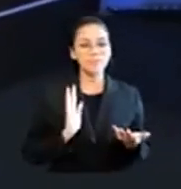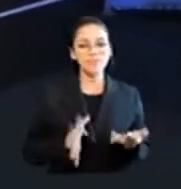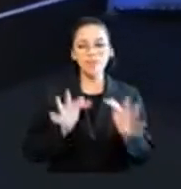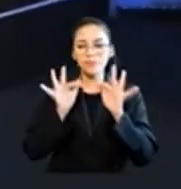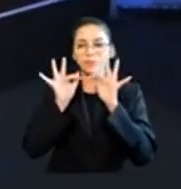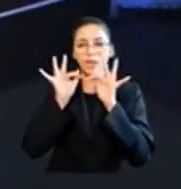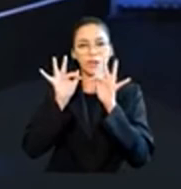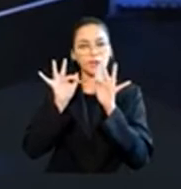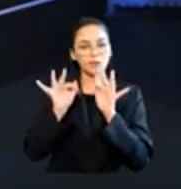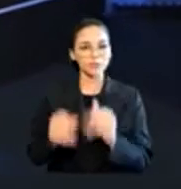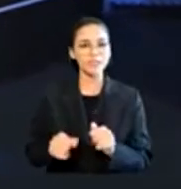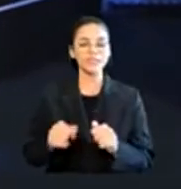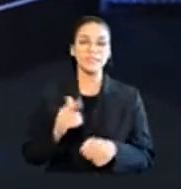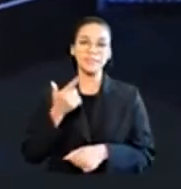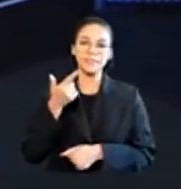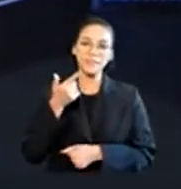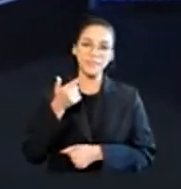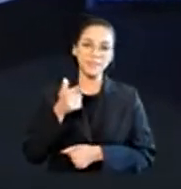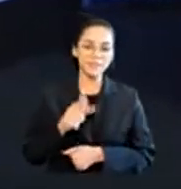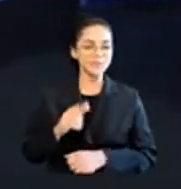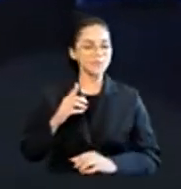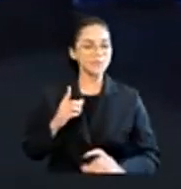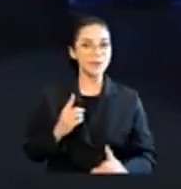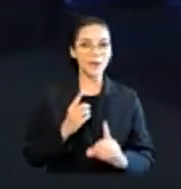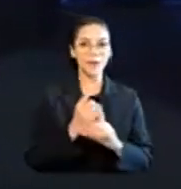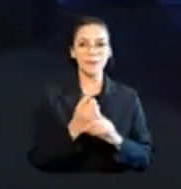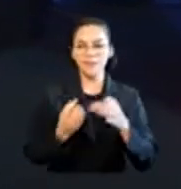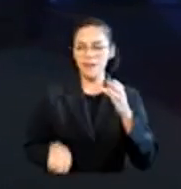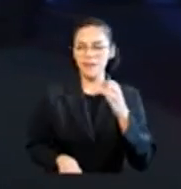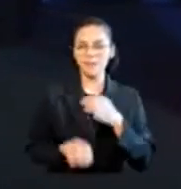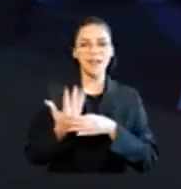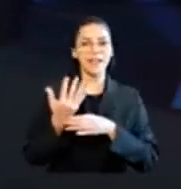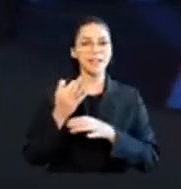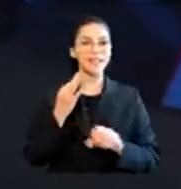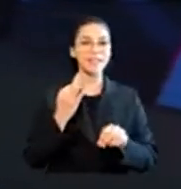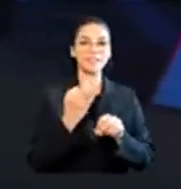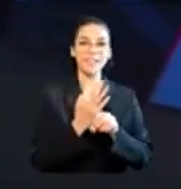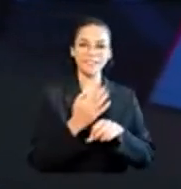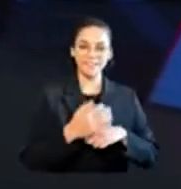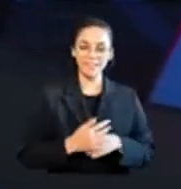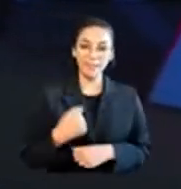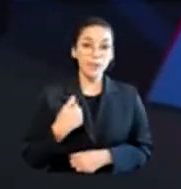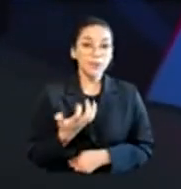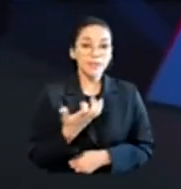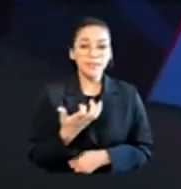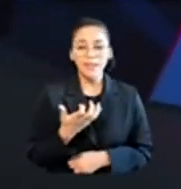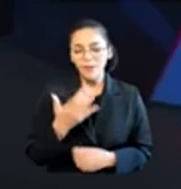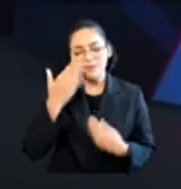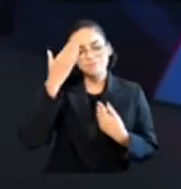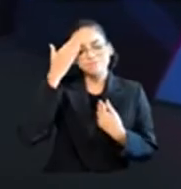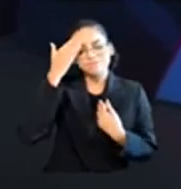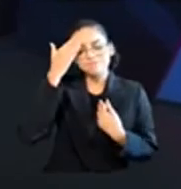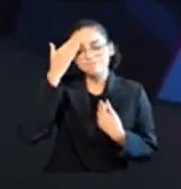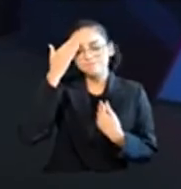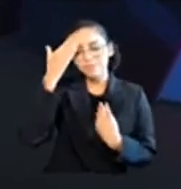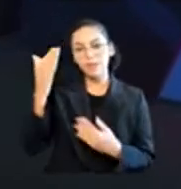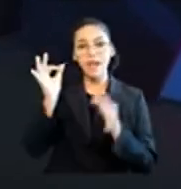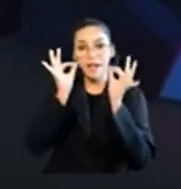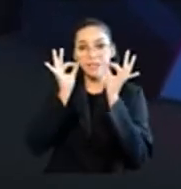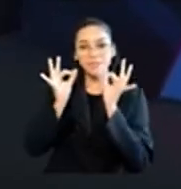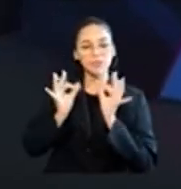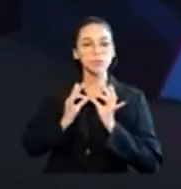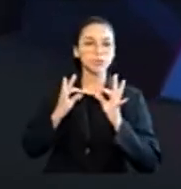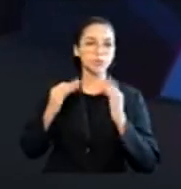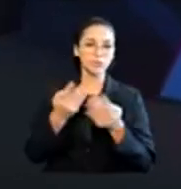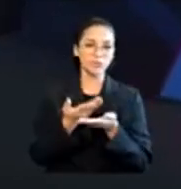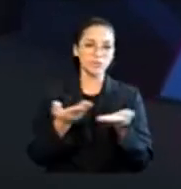final de mais um encontro de lançamento da Fiat e eu quero agradecer demais a atenção de todos vocês